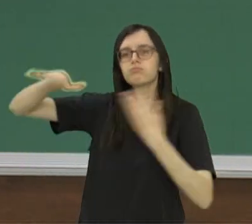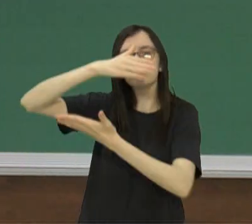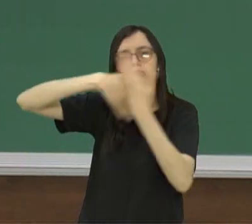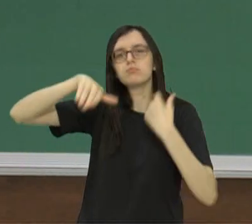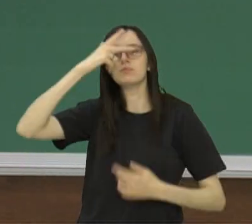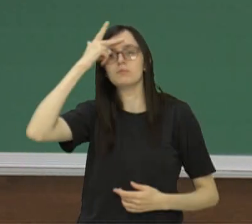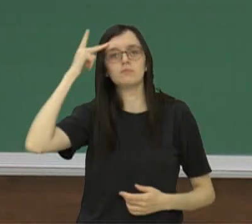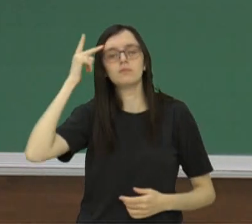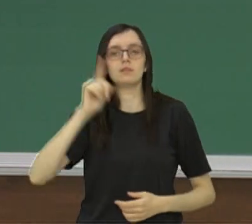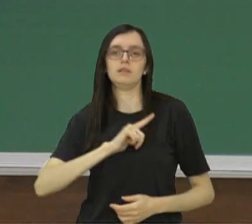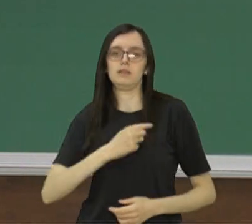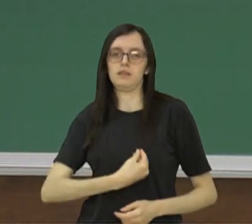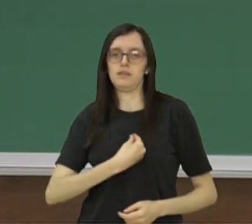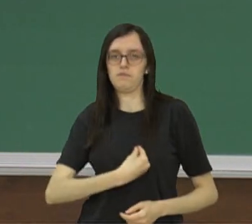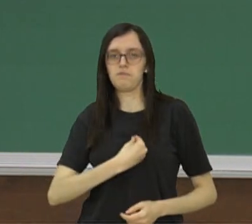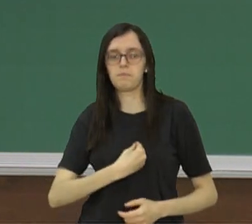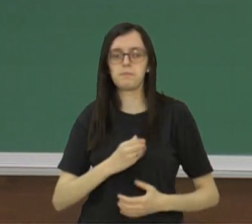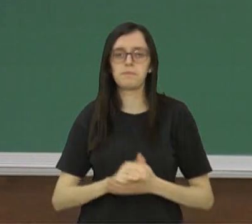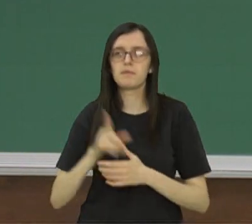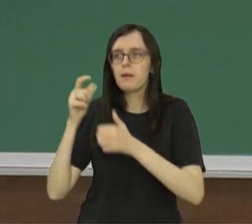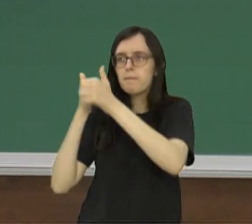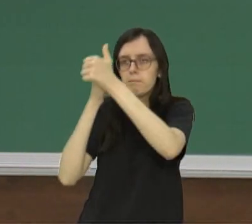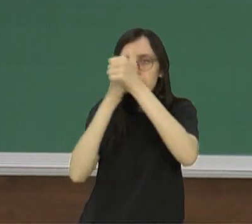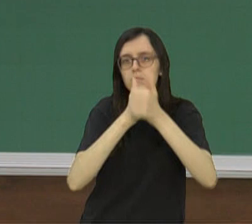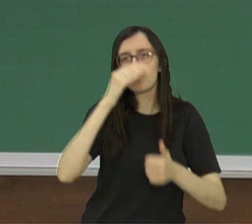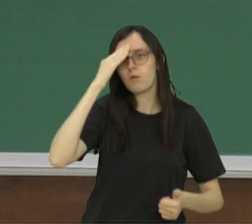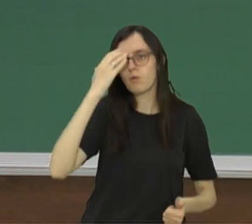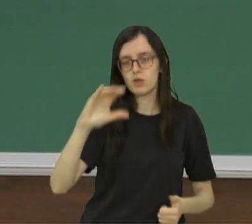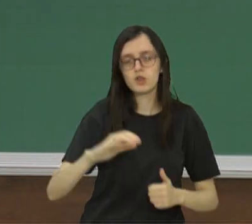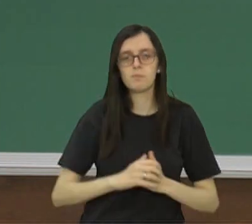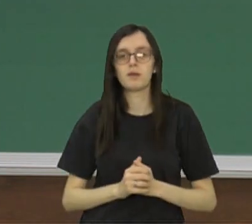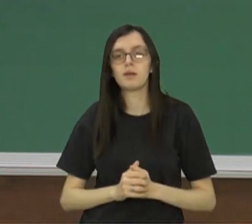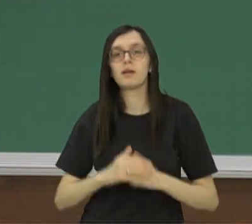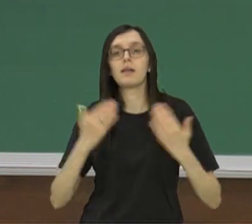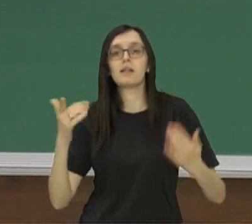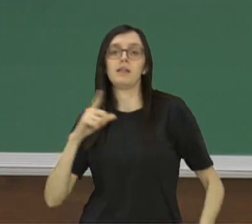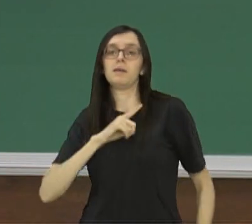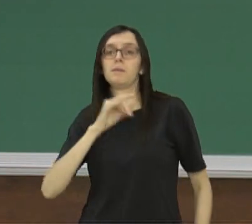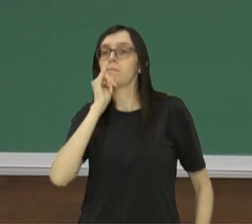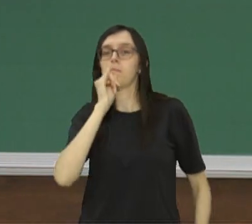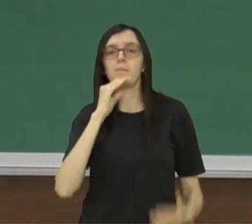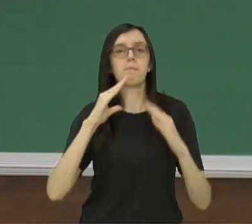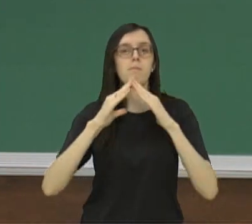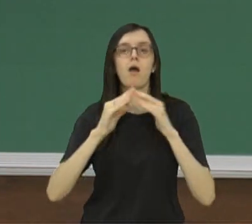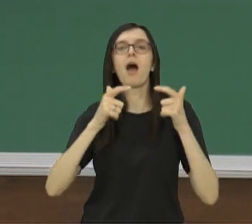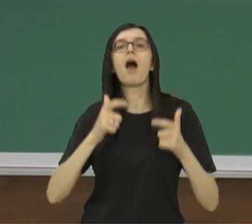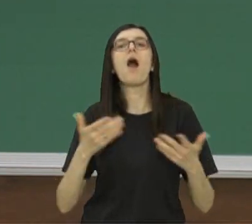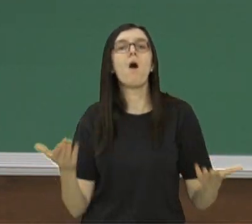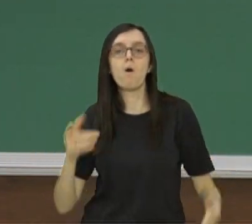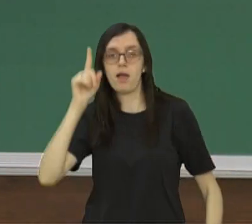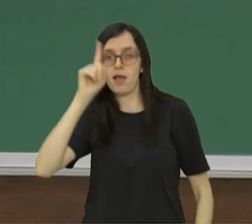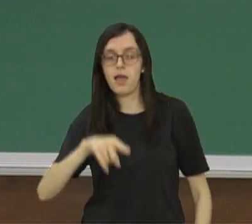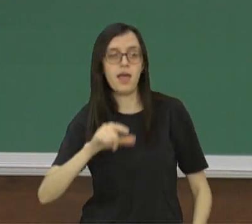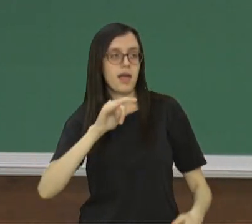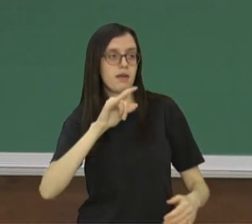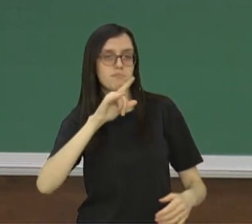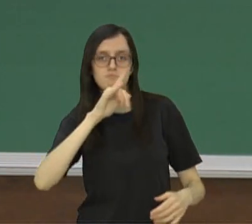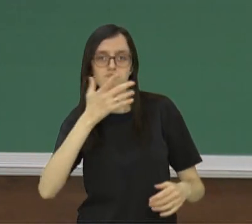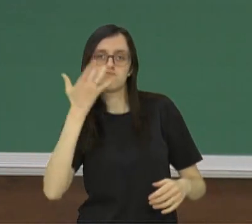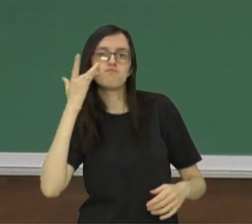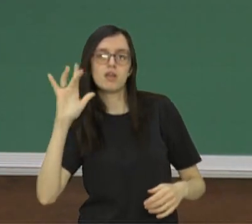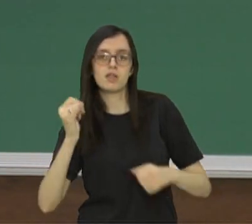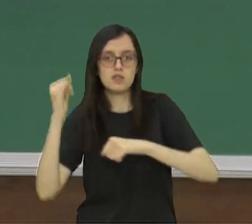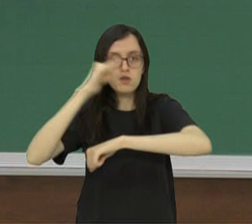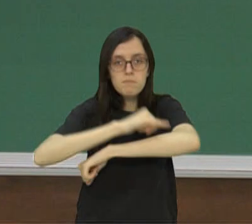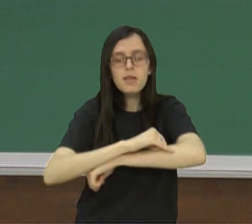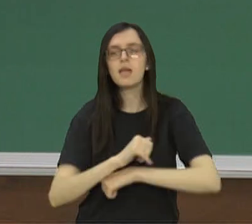pessoas entre os municípios que estão próximos a Curitiba. Então, eles moram, por exemplo, em São José dos Pinhais e trabalham em